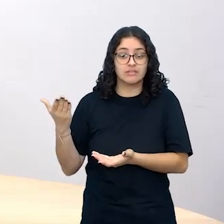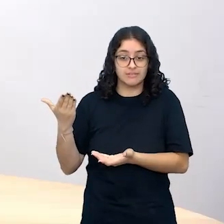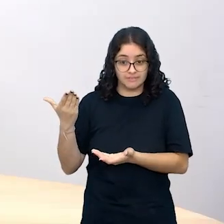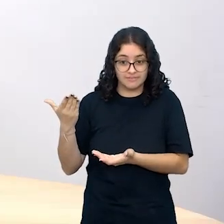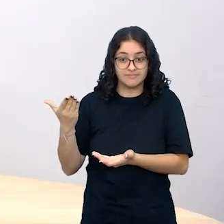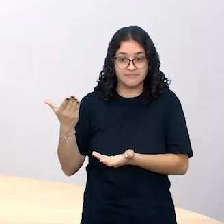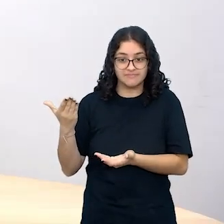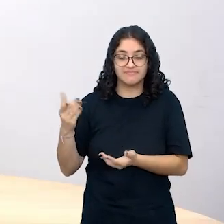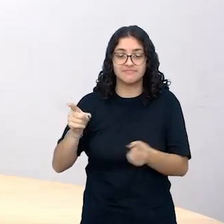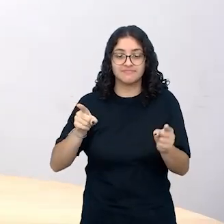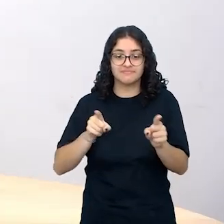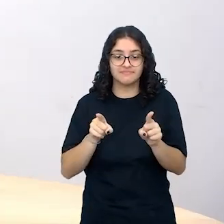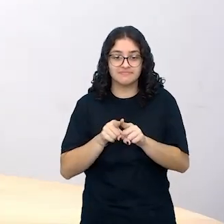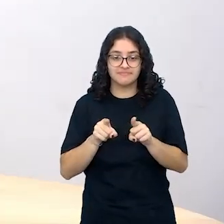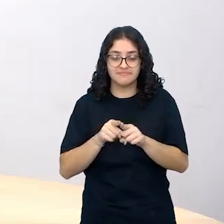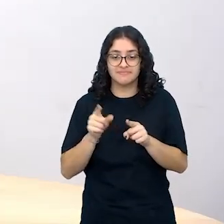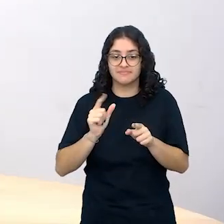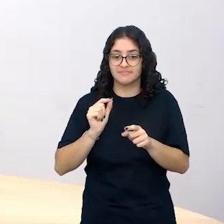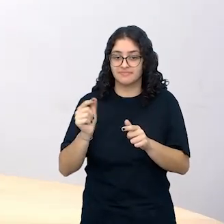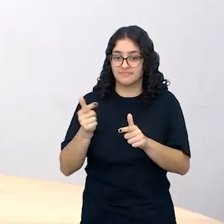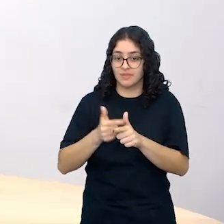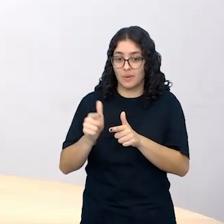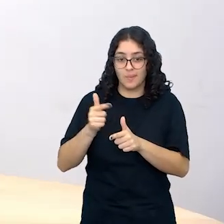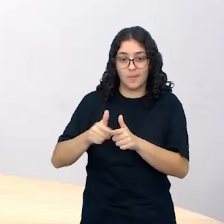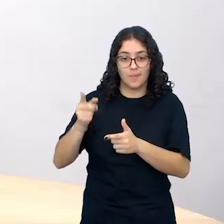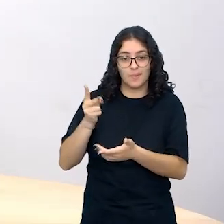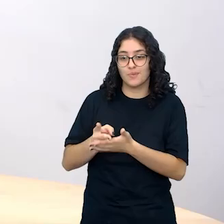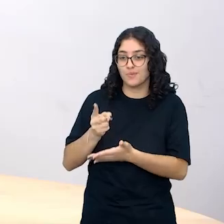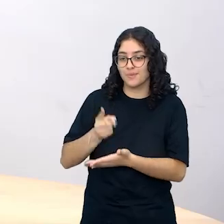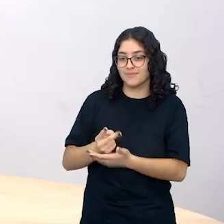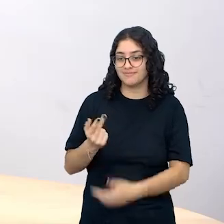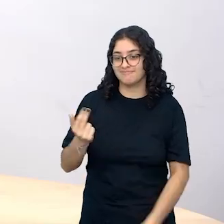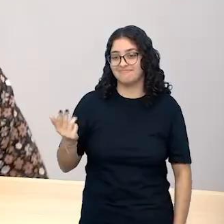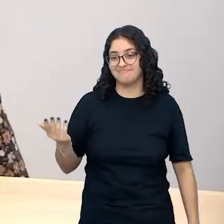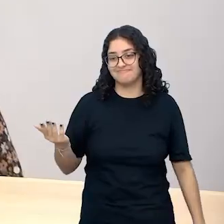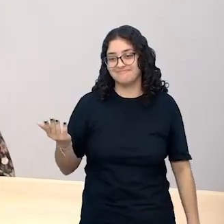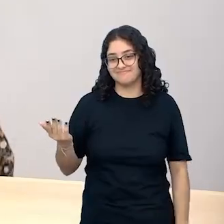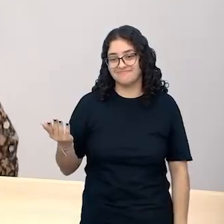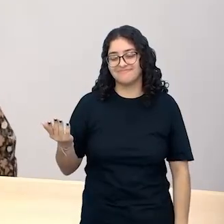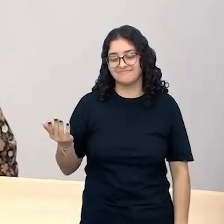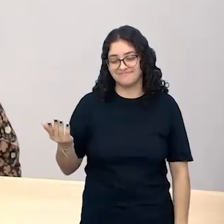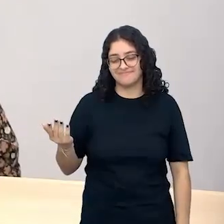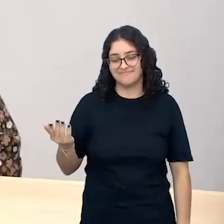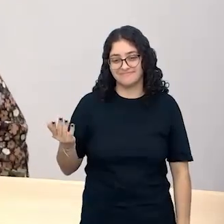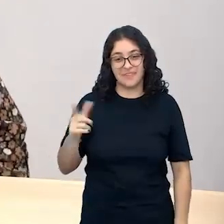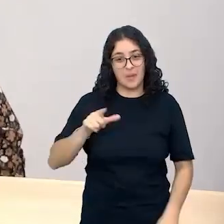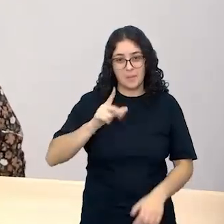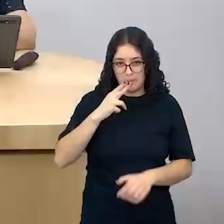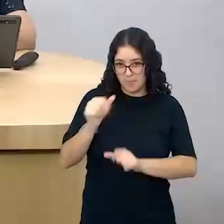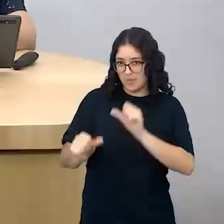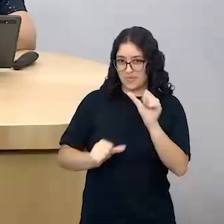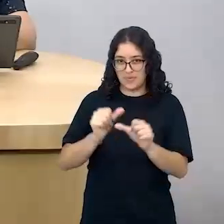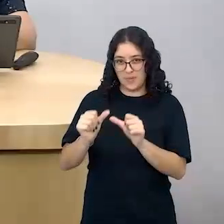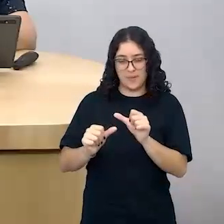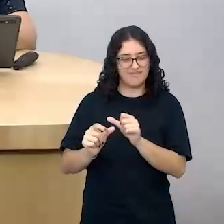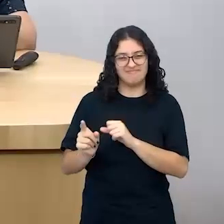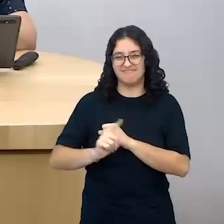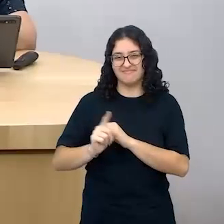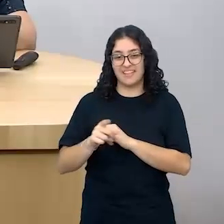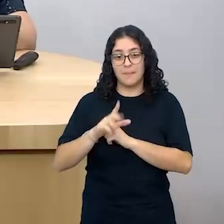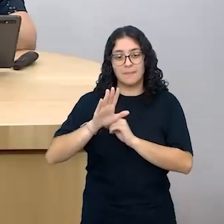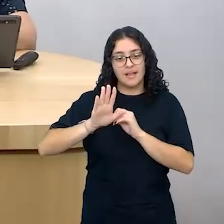que o problema continua a mesma coisa, não é, Terezinha? Sim, mas não mudou muito, né? Com o